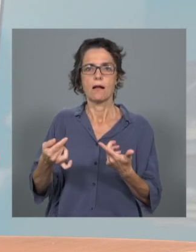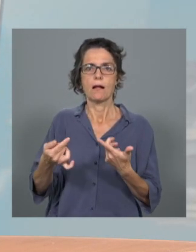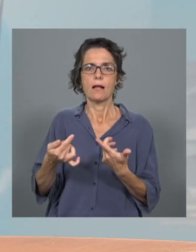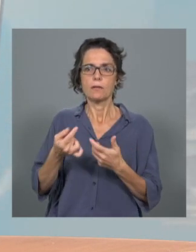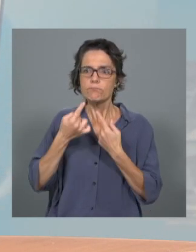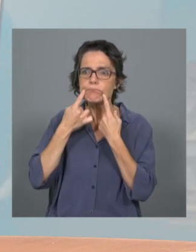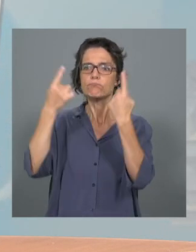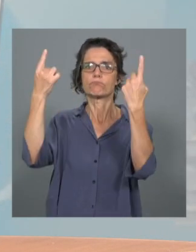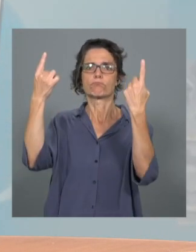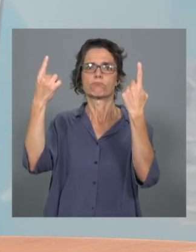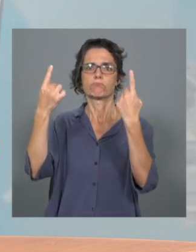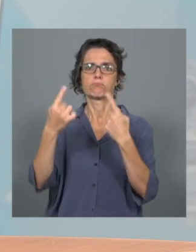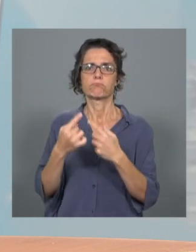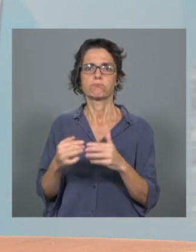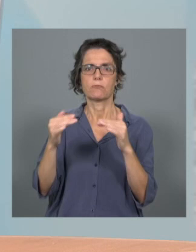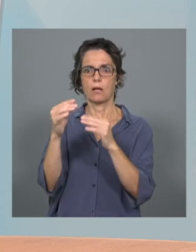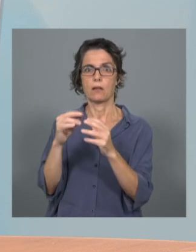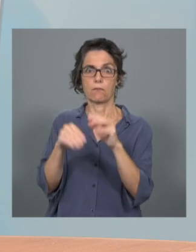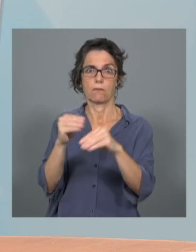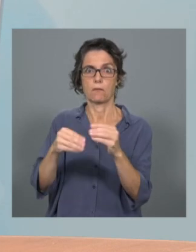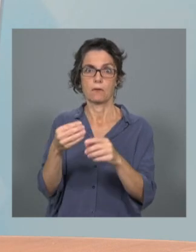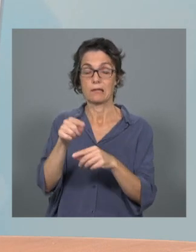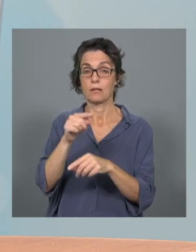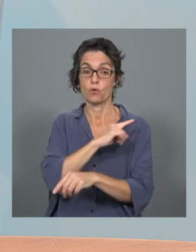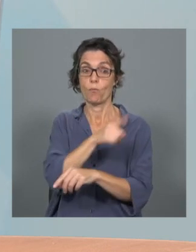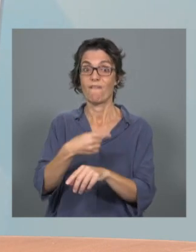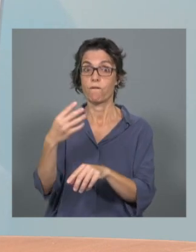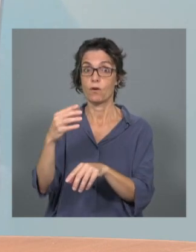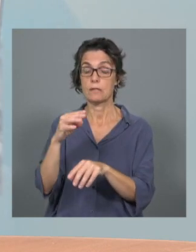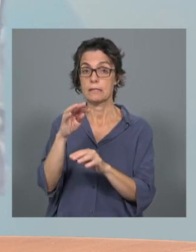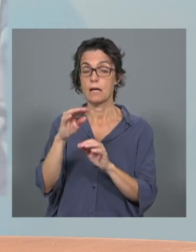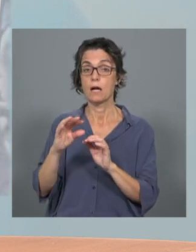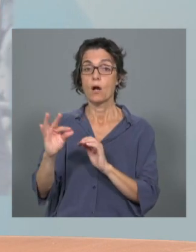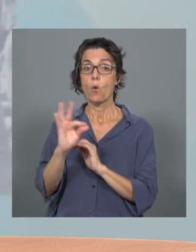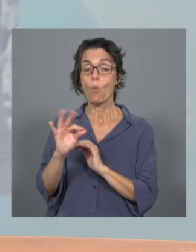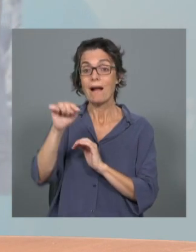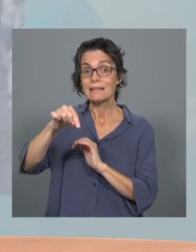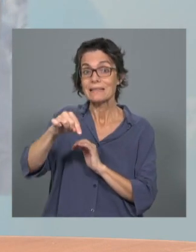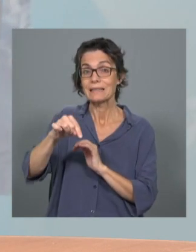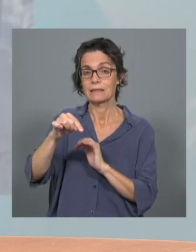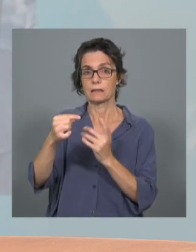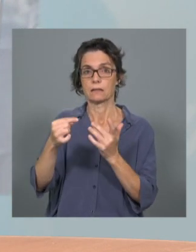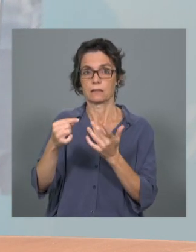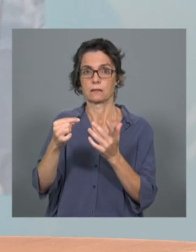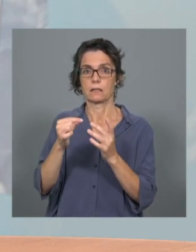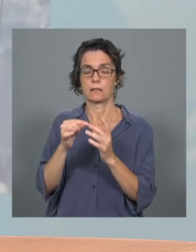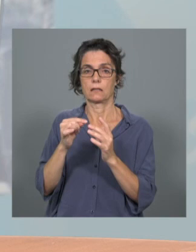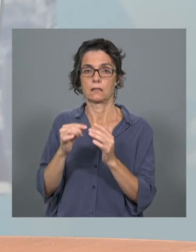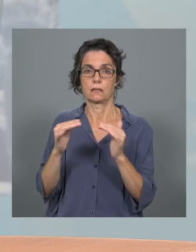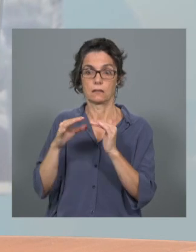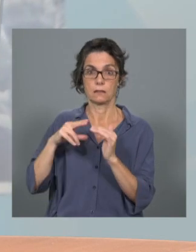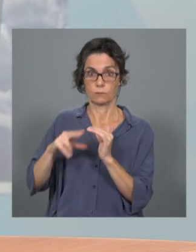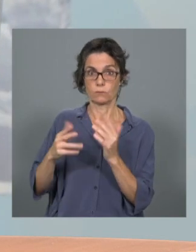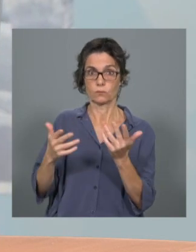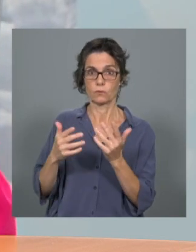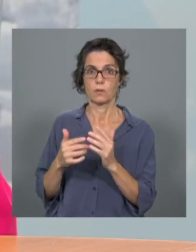expressão eleitoral. São praticamente a quarta força eleitoral no país, tanto em número de câmaras